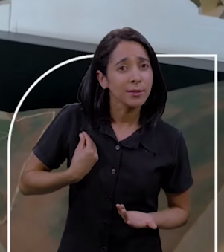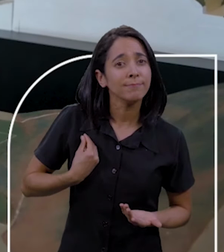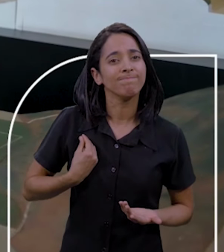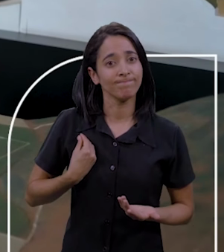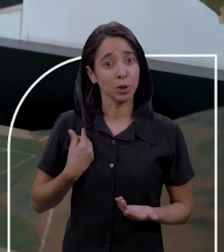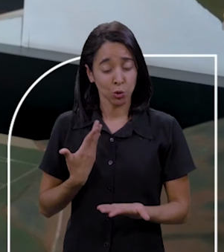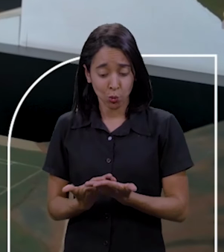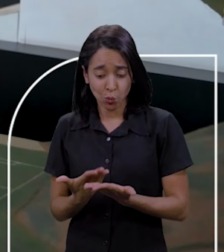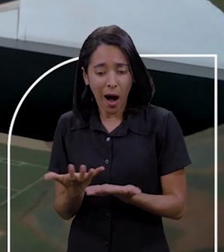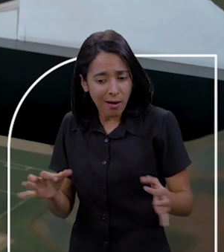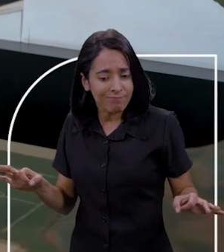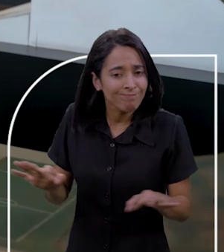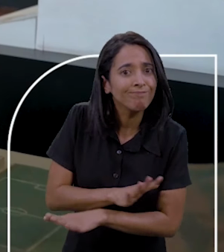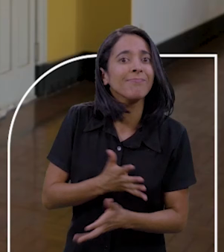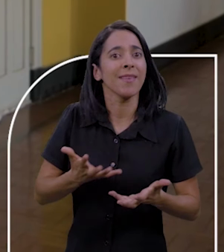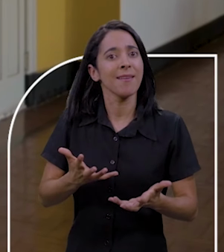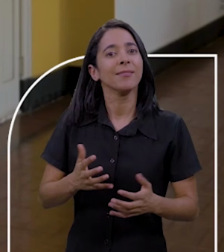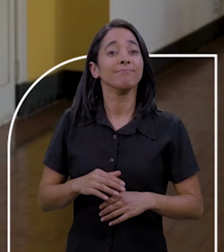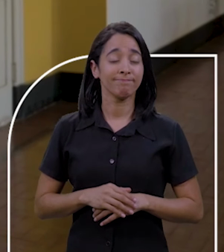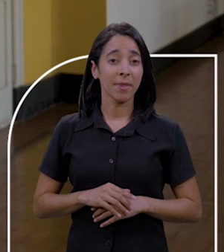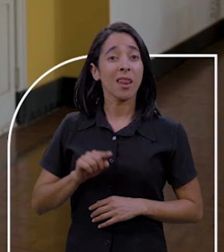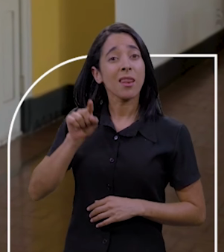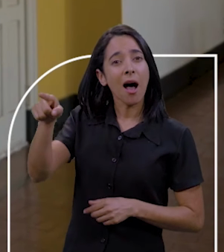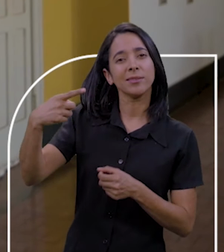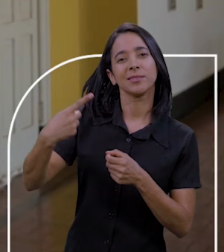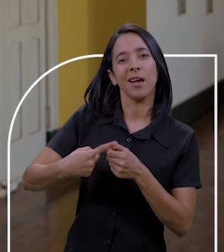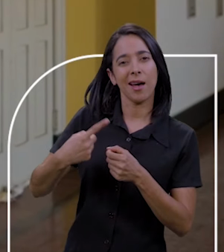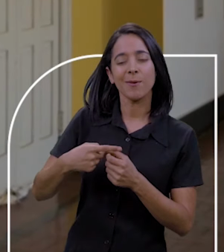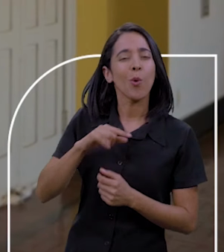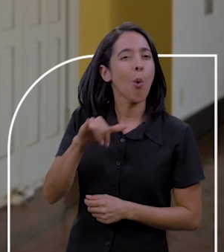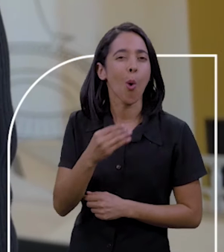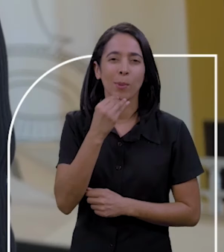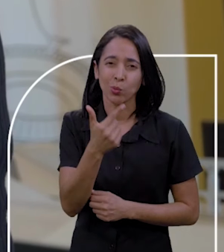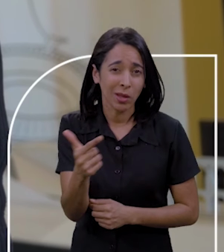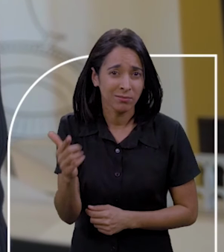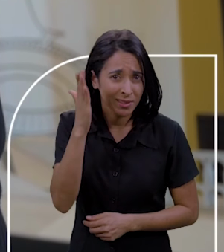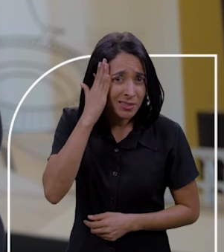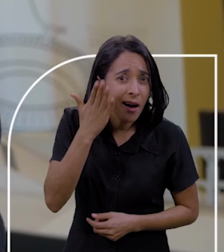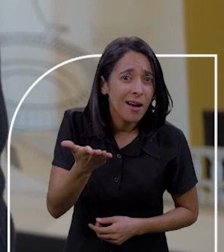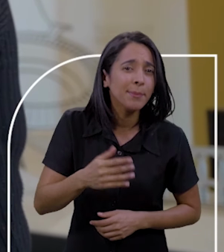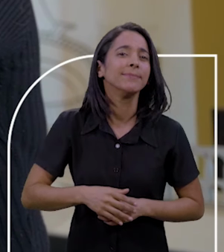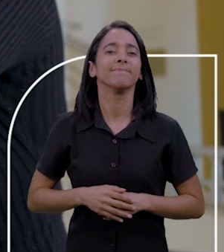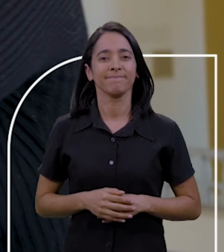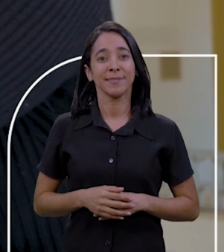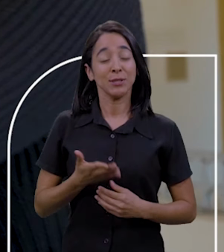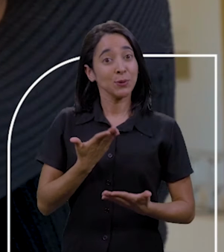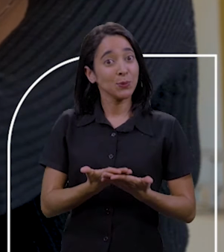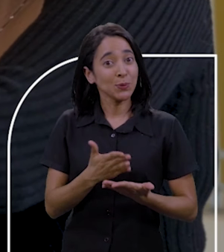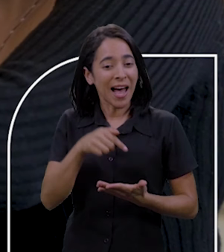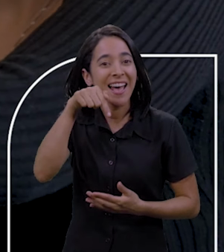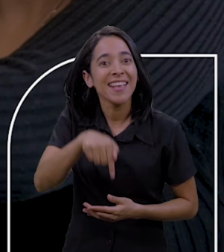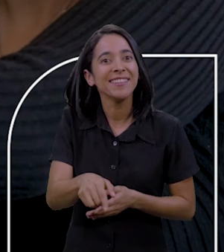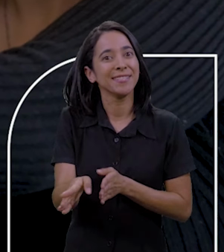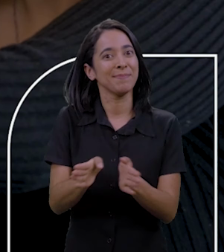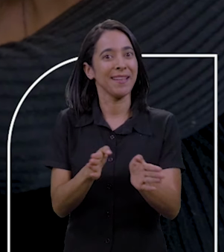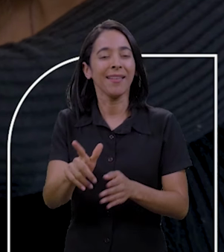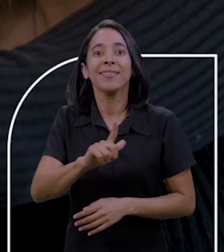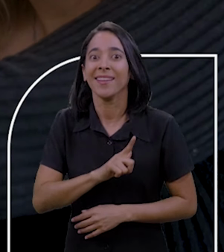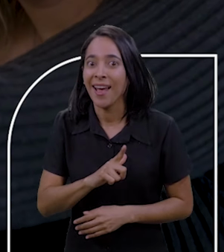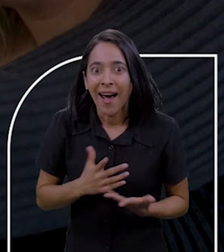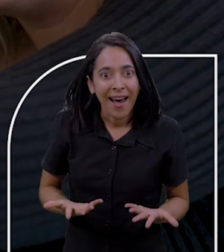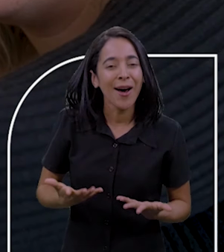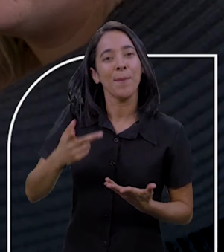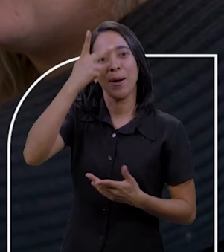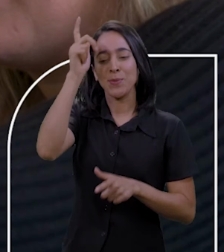vida. Eu queria terminar meus estudos. E lá na minha cidade eu não tinha essa possibilidade, sabe, de estudar com acessibilidade,